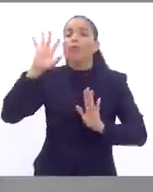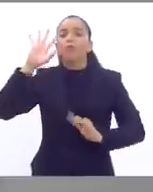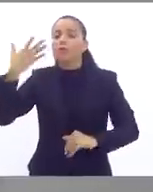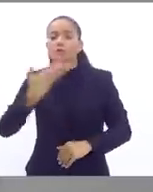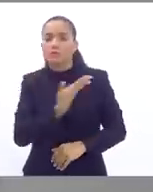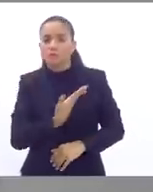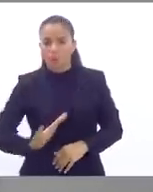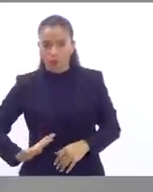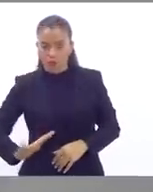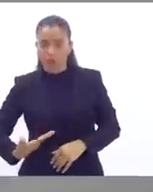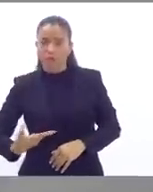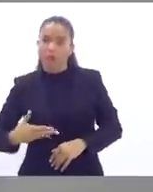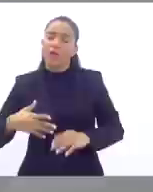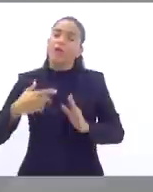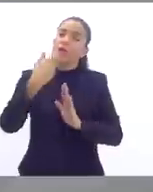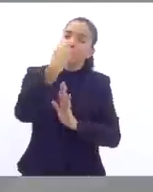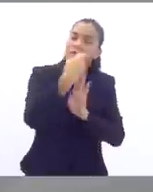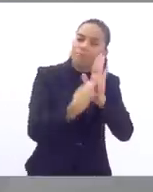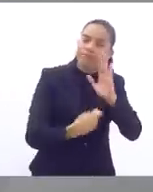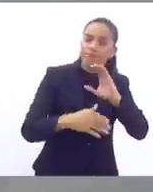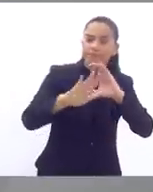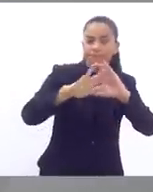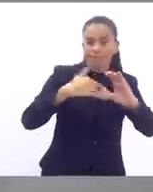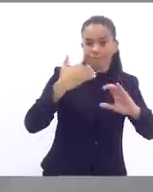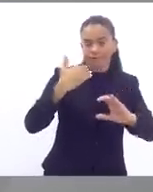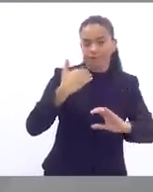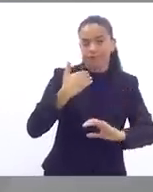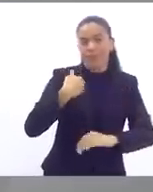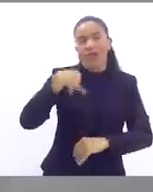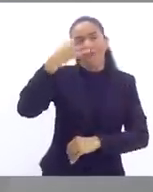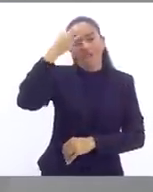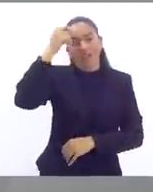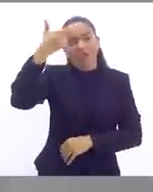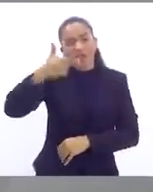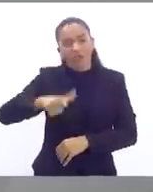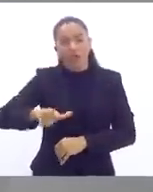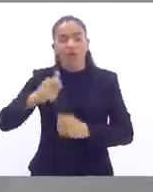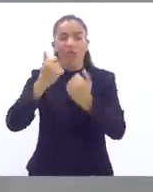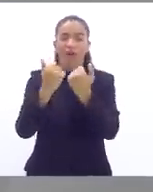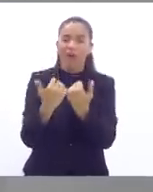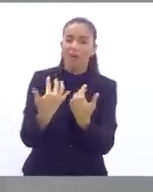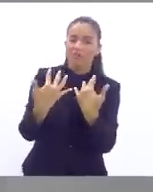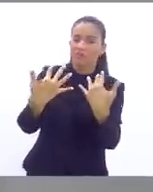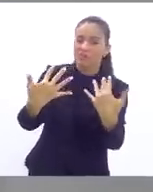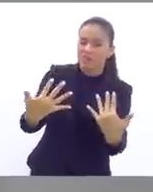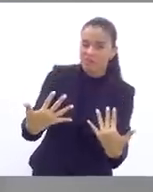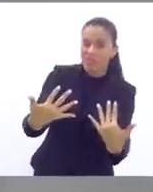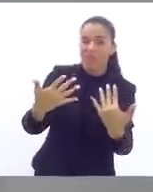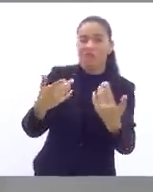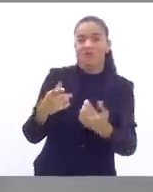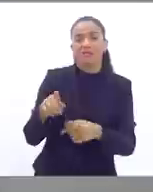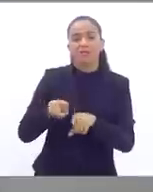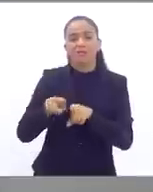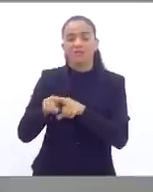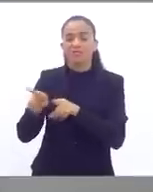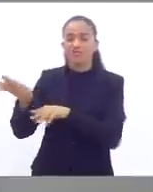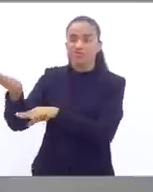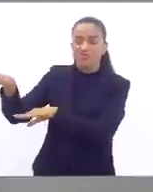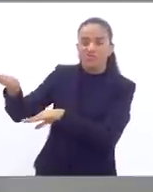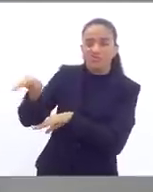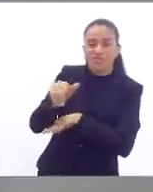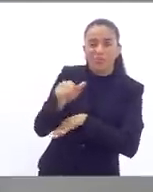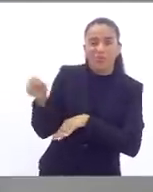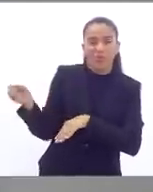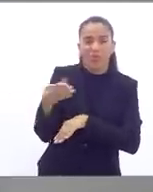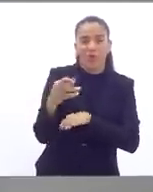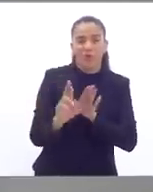governo mas nos informar sobre escrito para não ter que fazer uma nova audiência chamar o senhor ou outra representação que